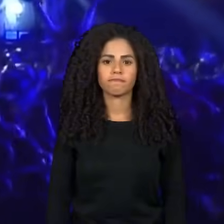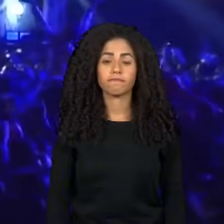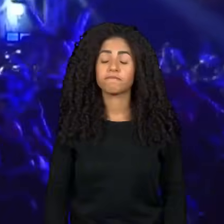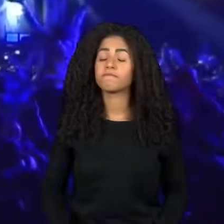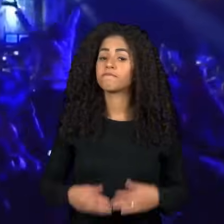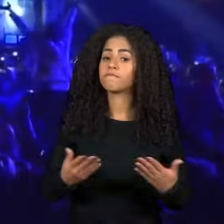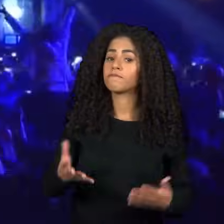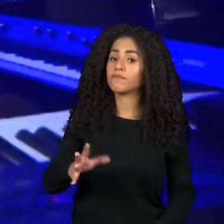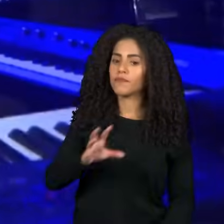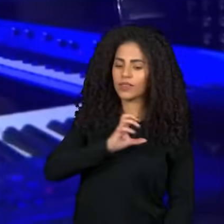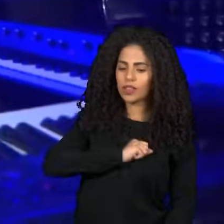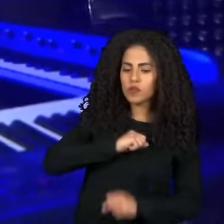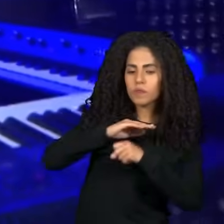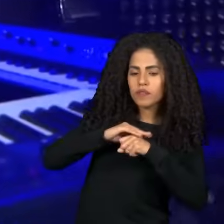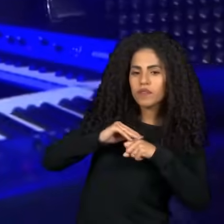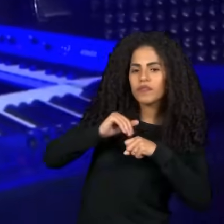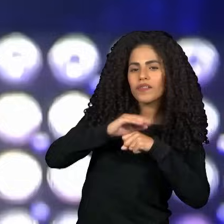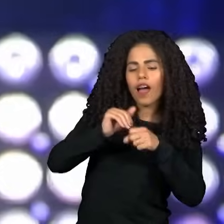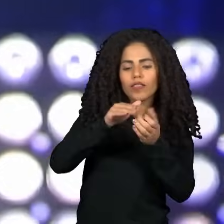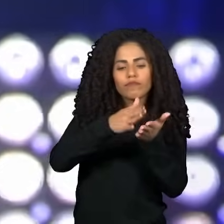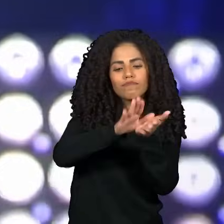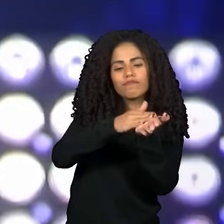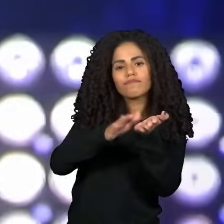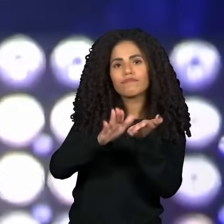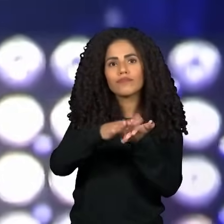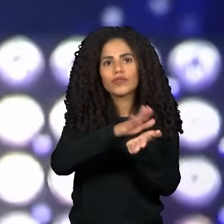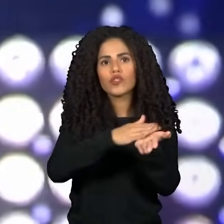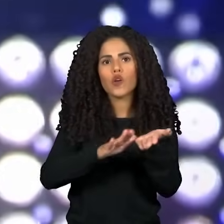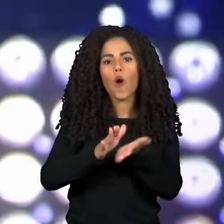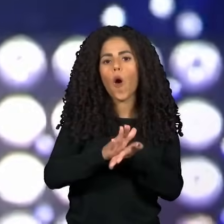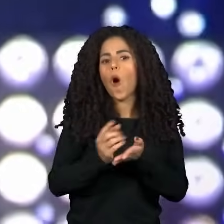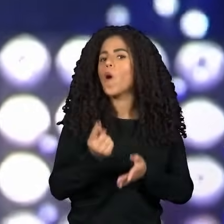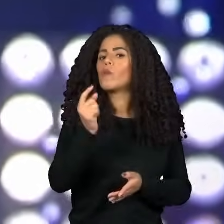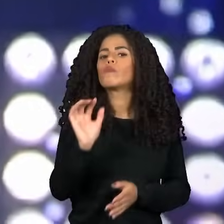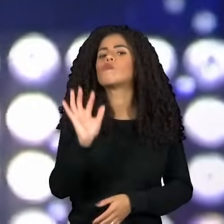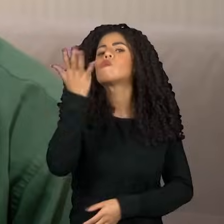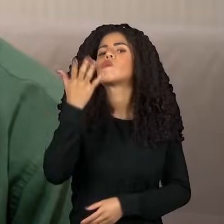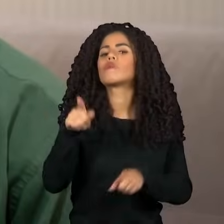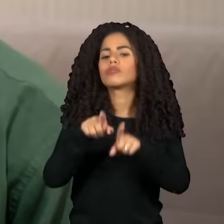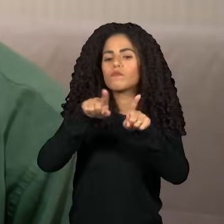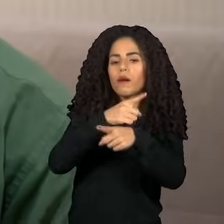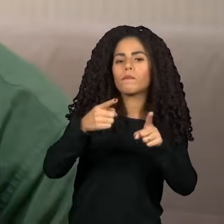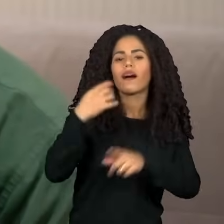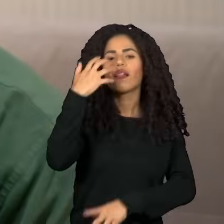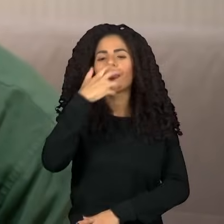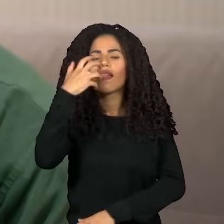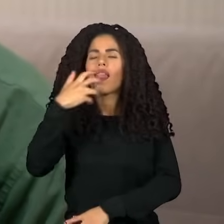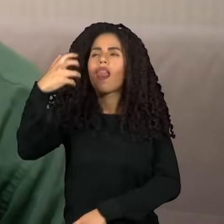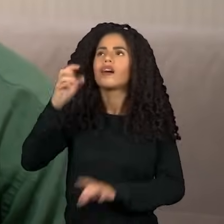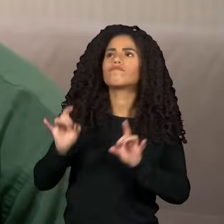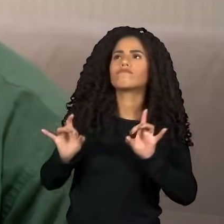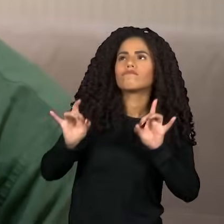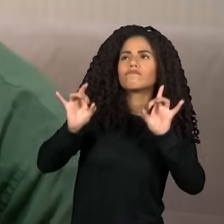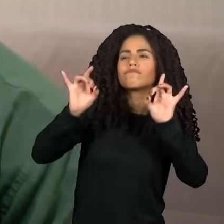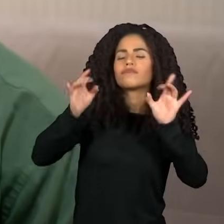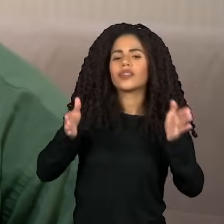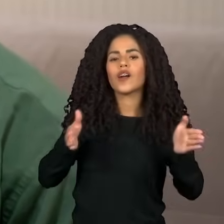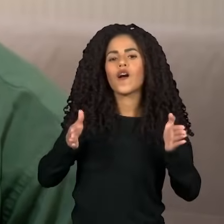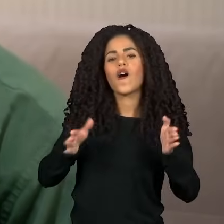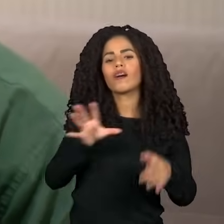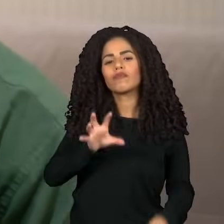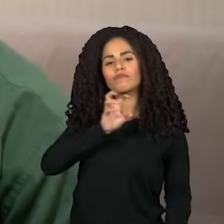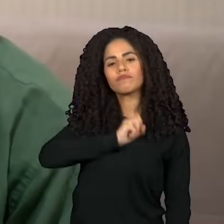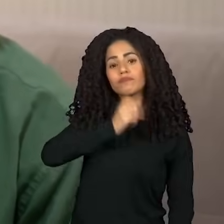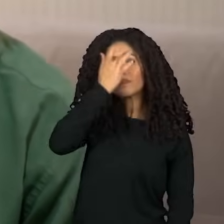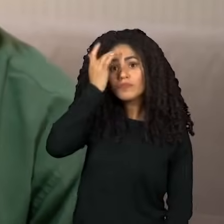de afeto e amor no pagode, tem uma que acho que quase que por acidente cantou um momento muito específico do romance das